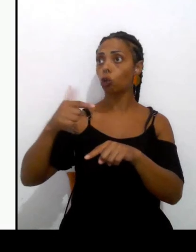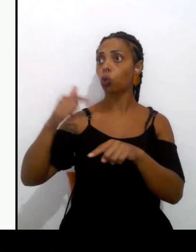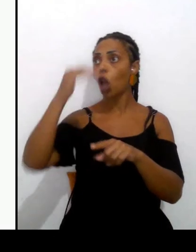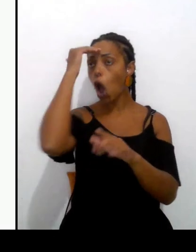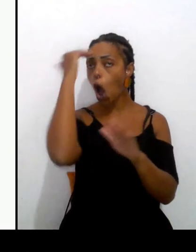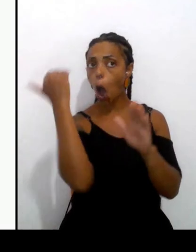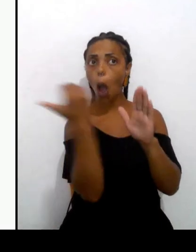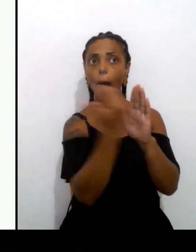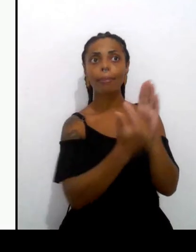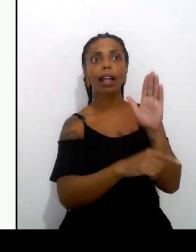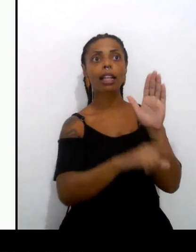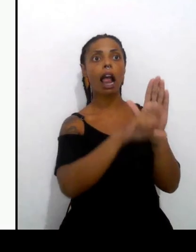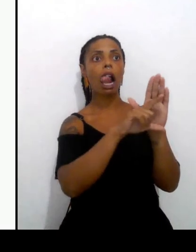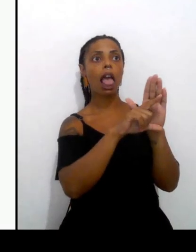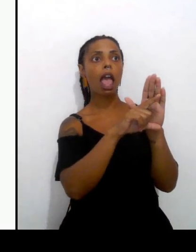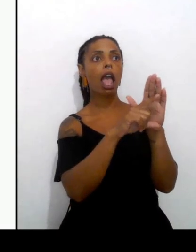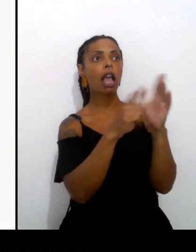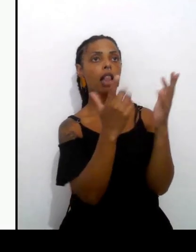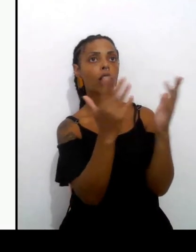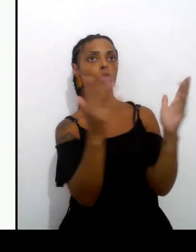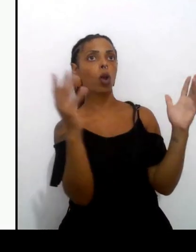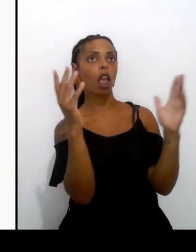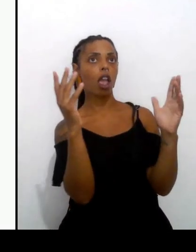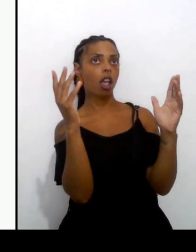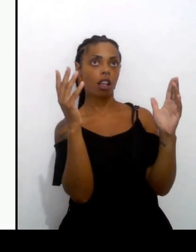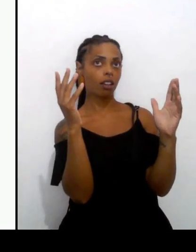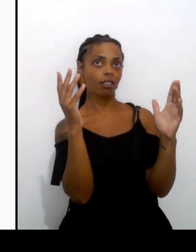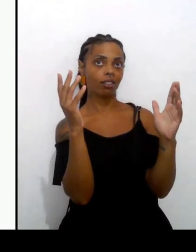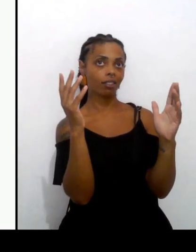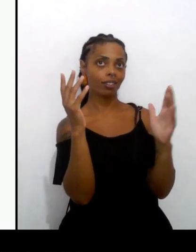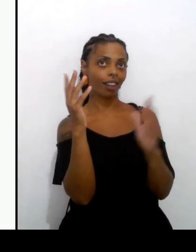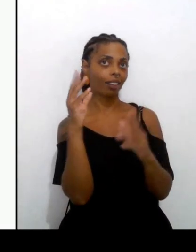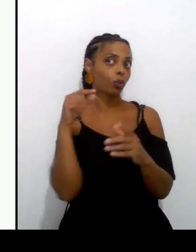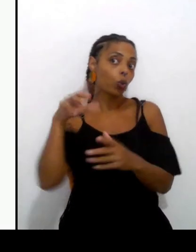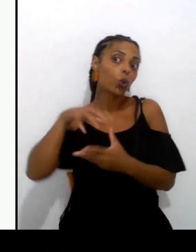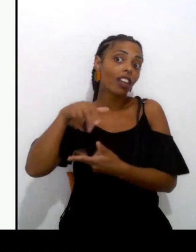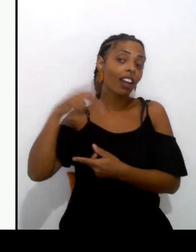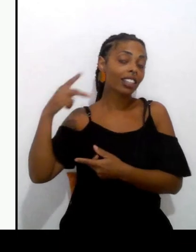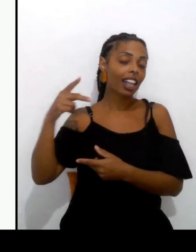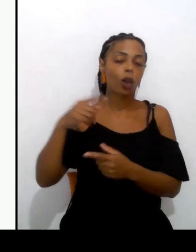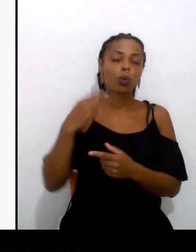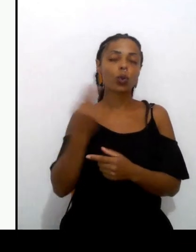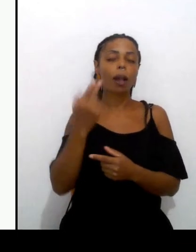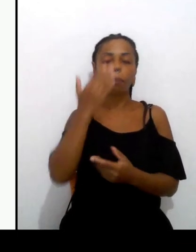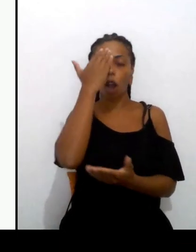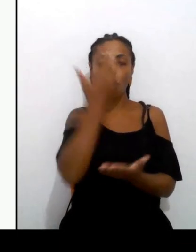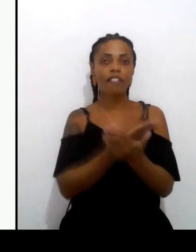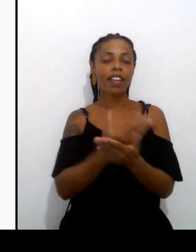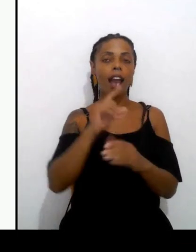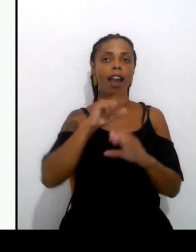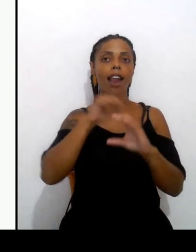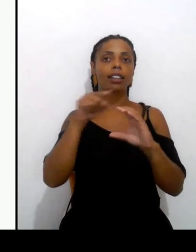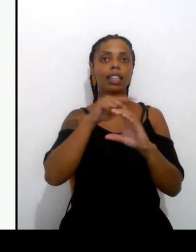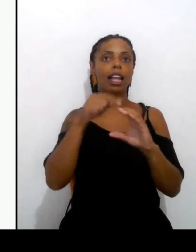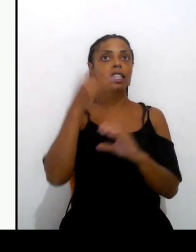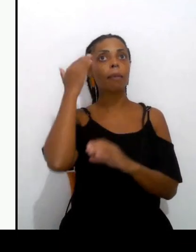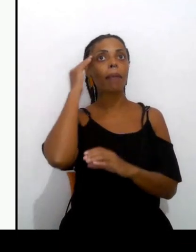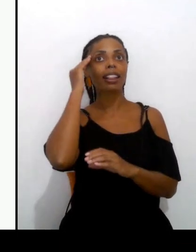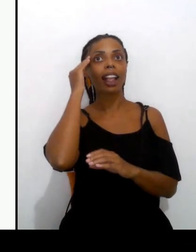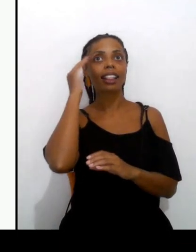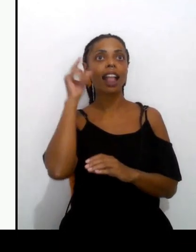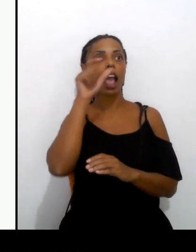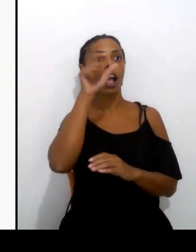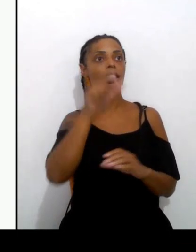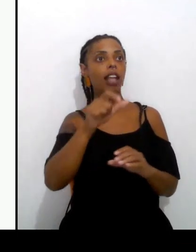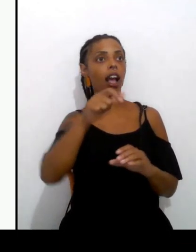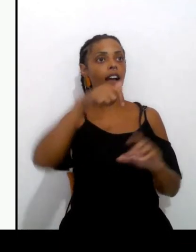dentro do universo de bacon ou seja não dá para confiar na ciência para entender essas figuras de bacon no mundo